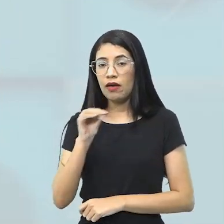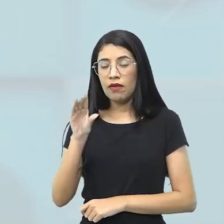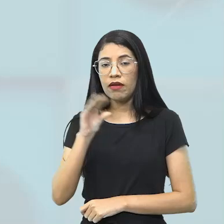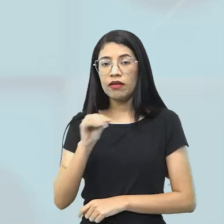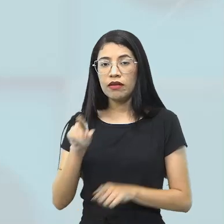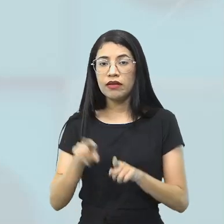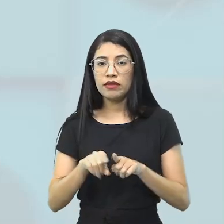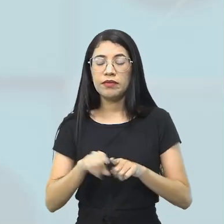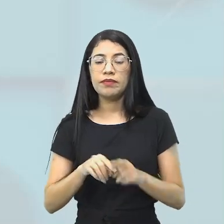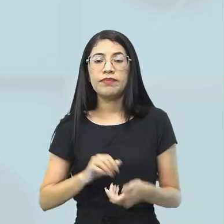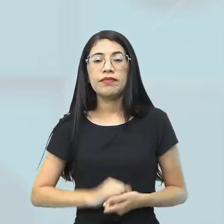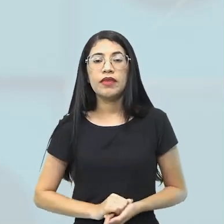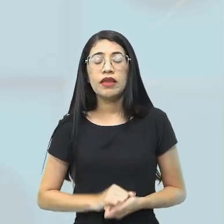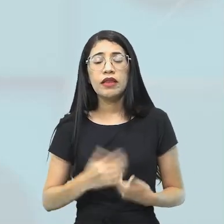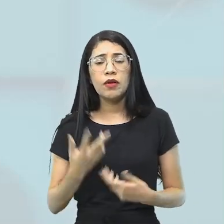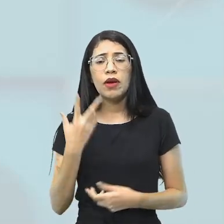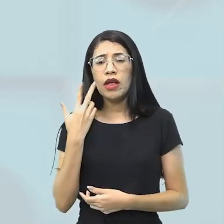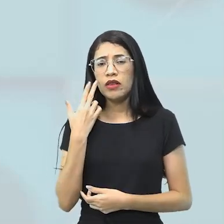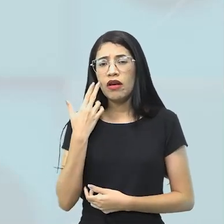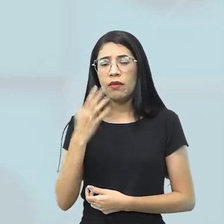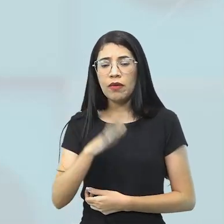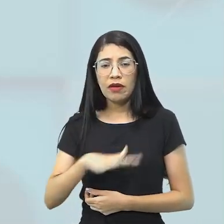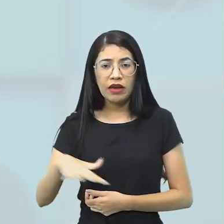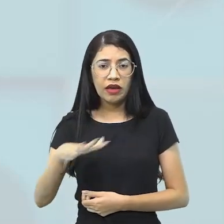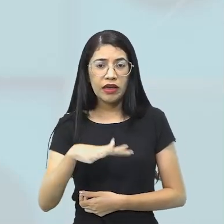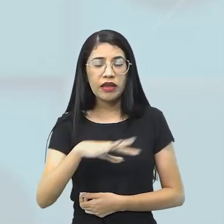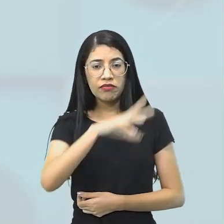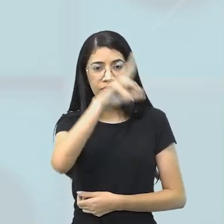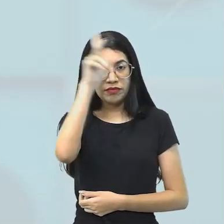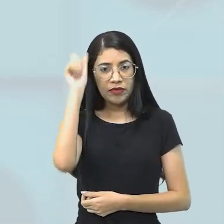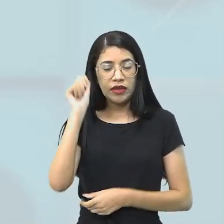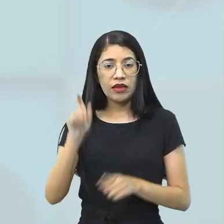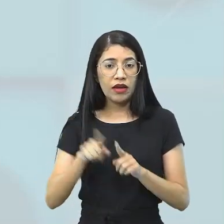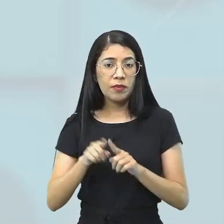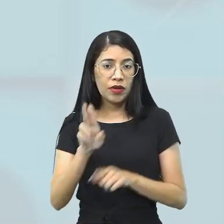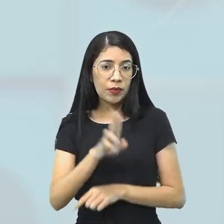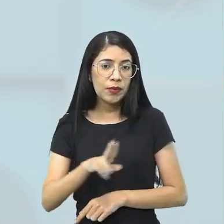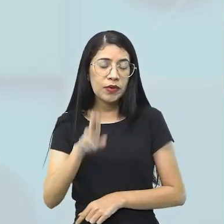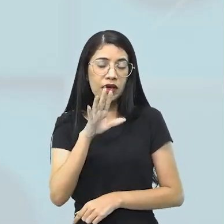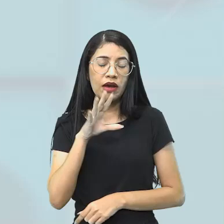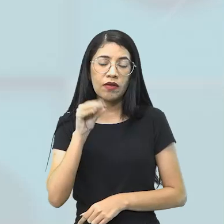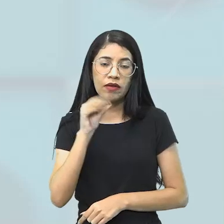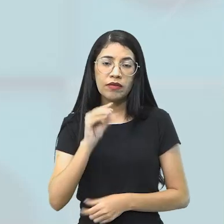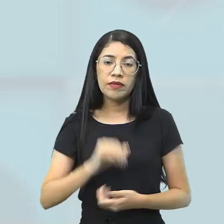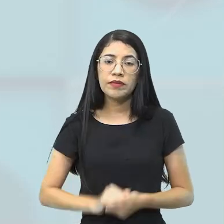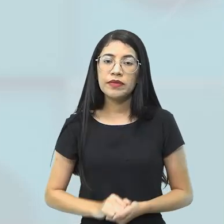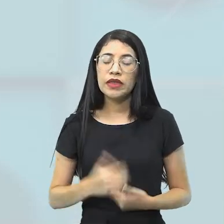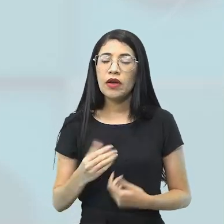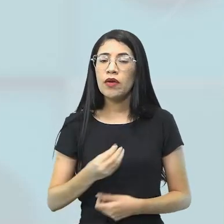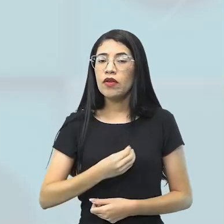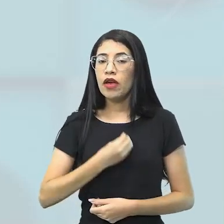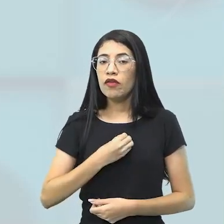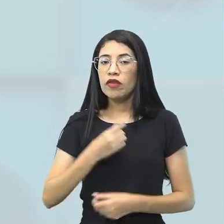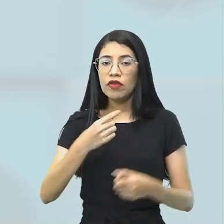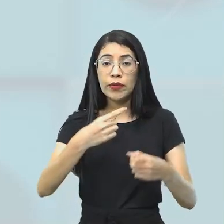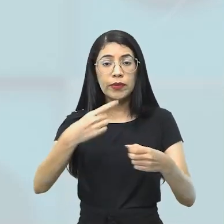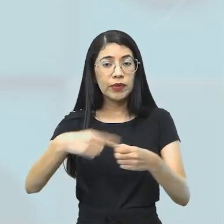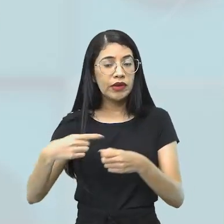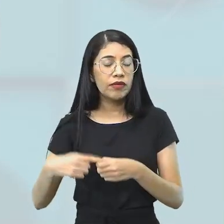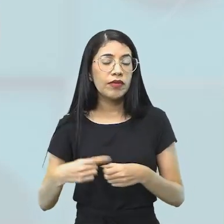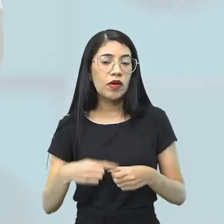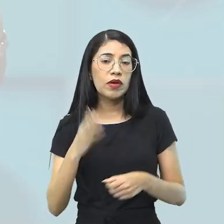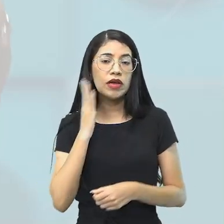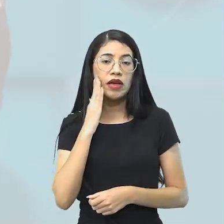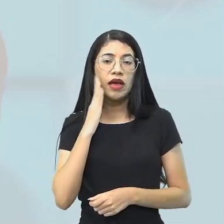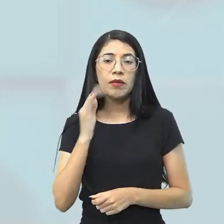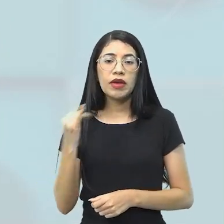oralidade. É muito comum aqui na nossa região também a oralidade, né? Quem mora no interior sabe o quanto